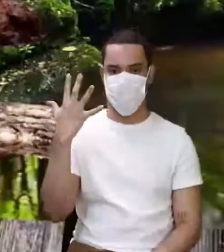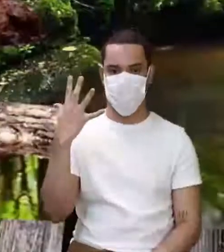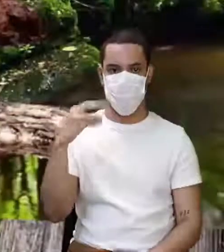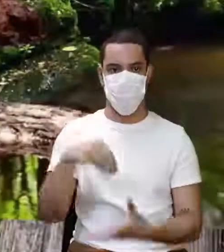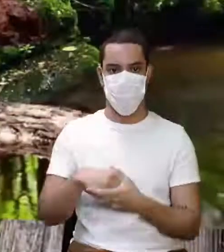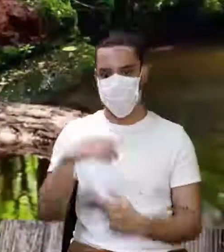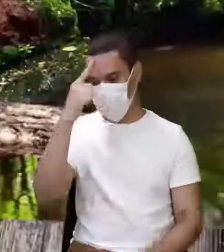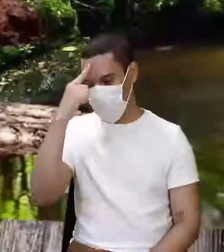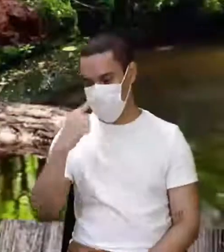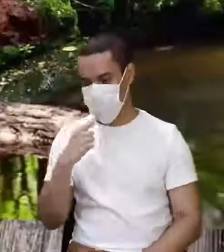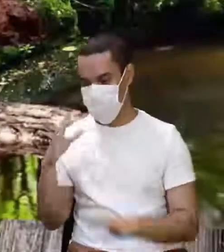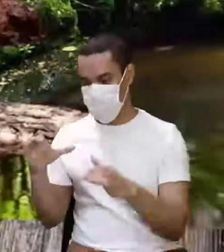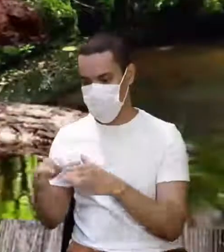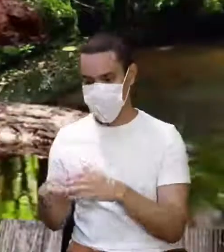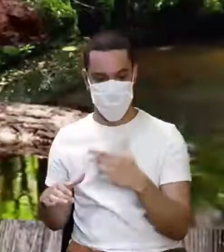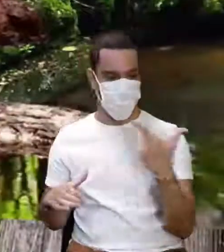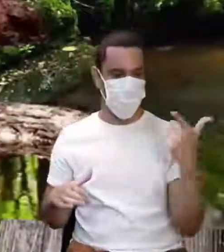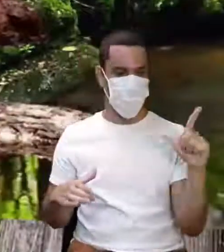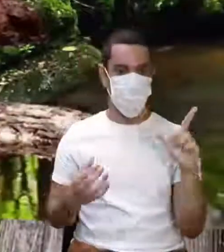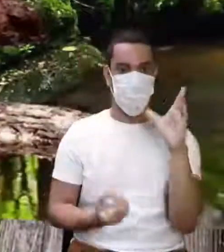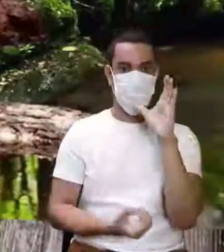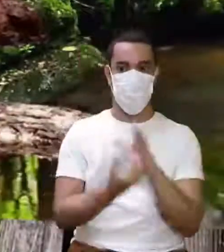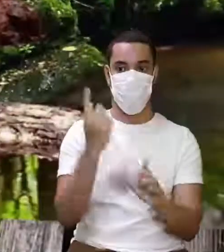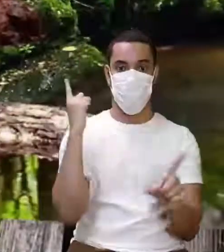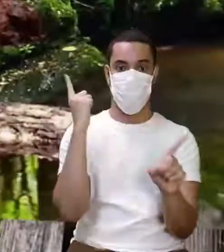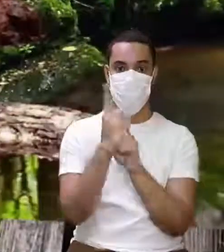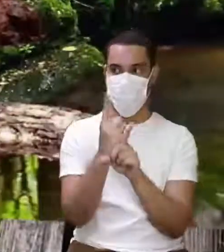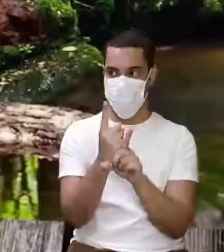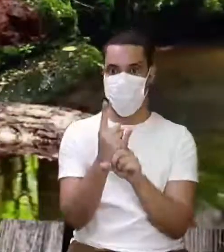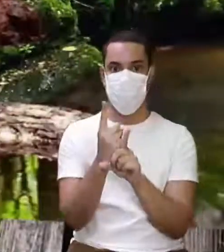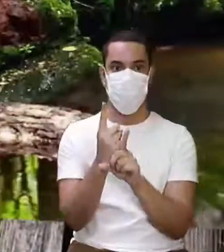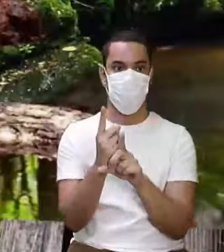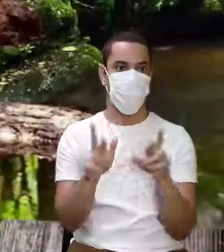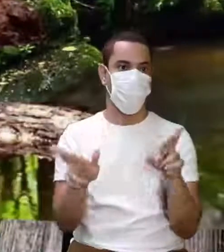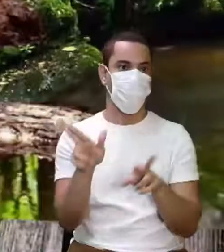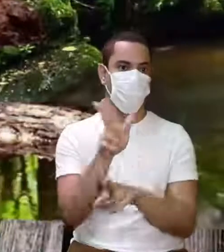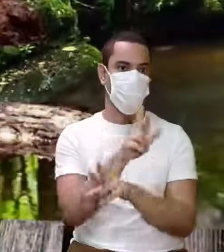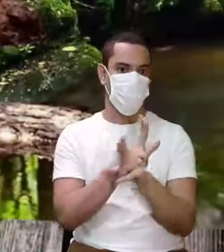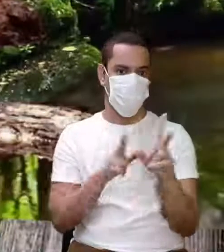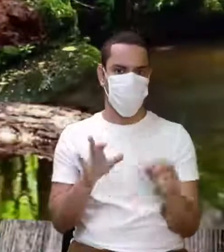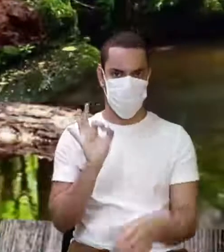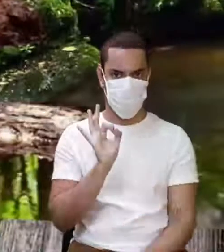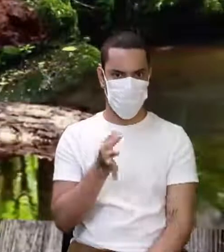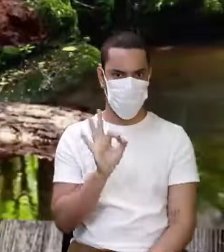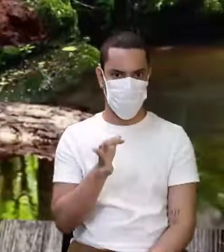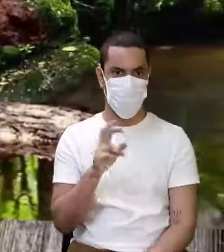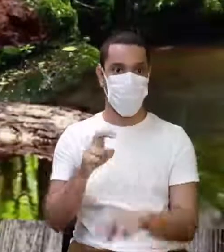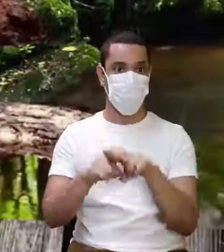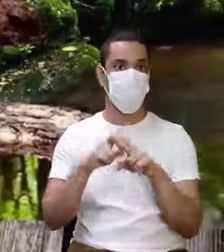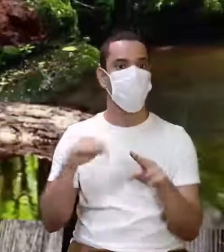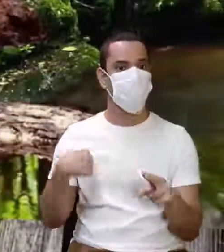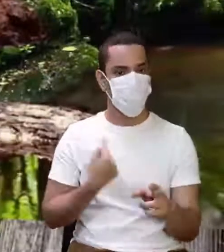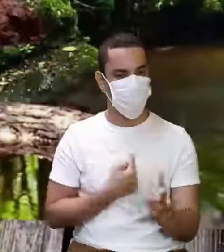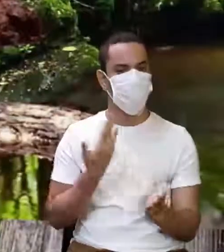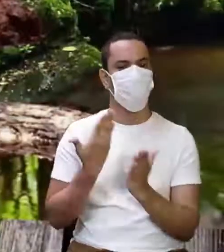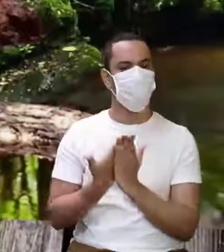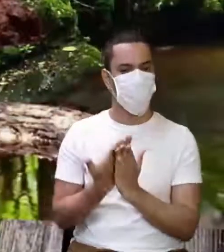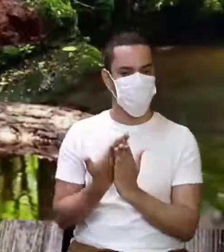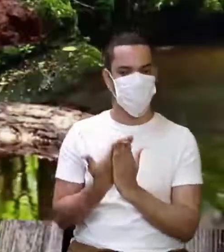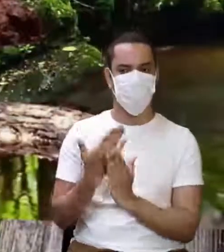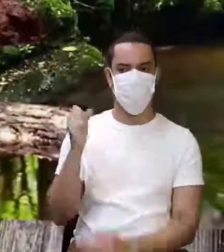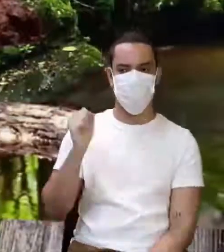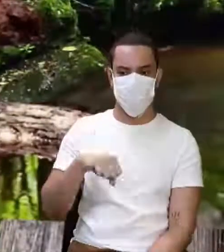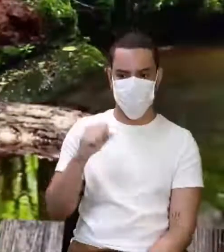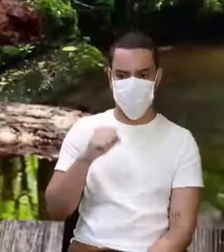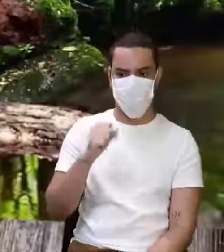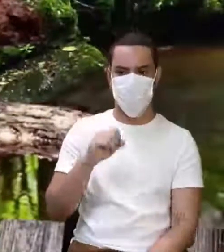uma espécie e outra, para surgir e identificar essas espécies de fato, tá bom? E aí a gente estudou, né?